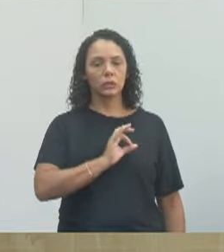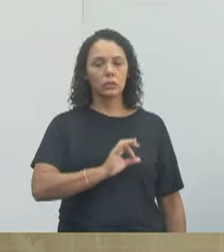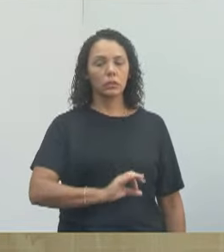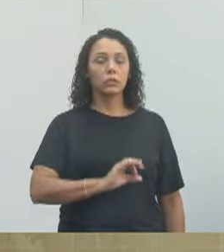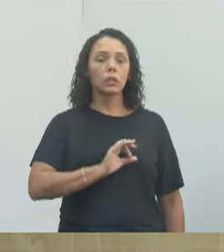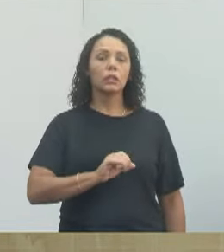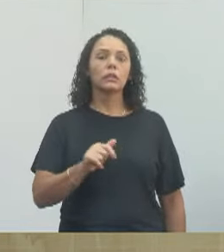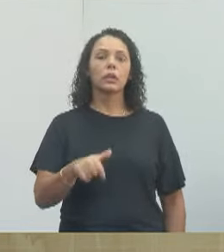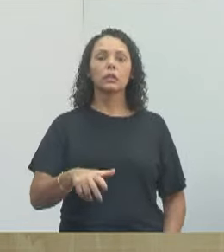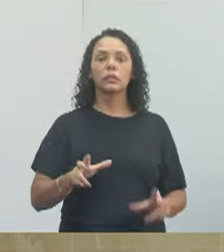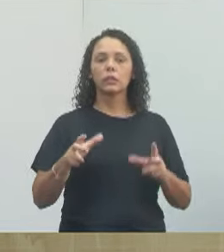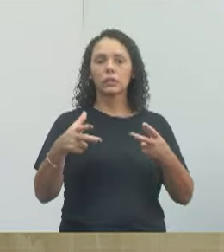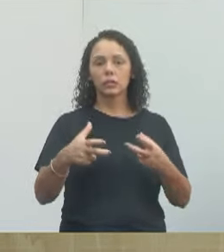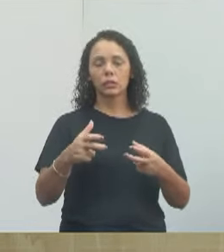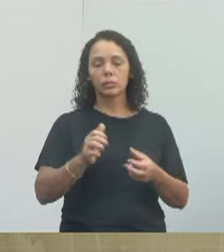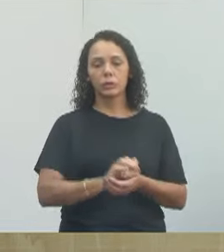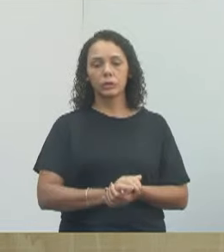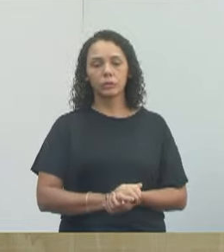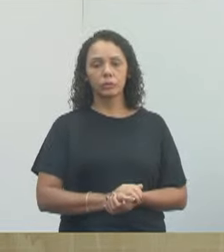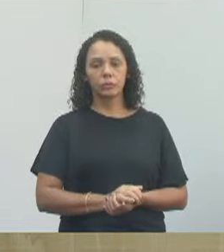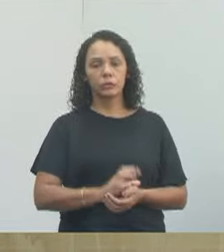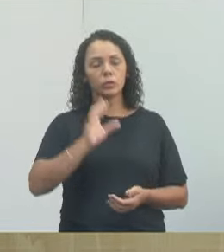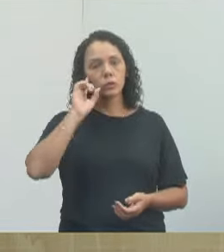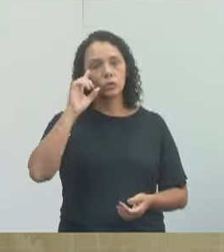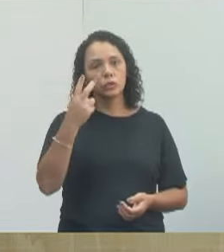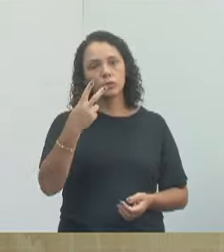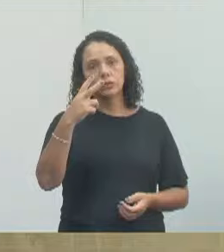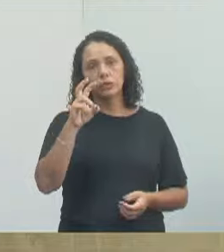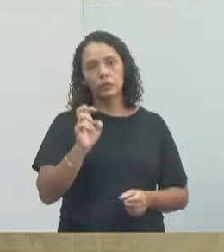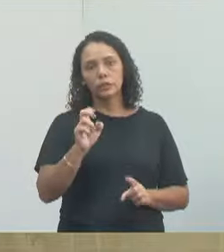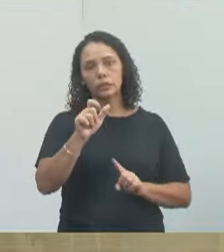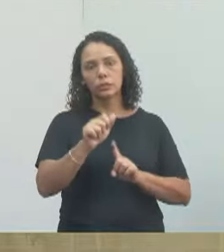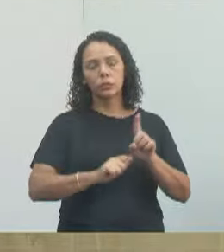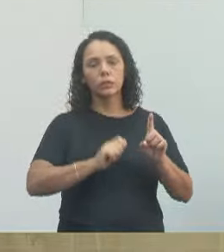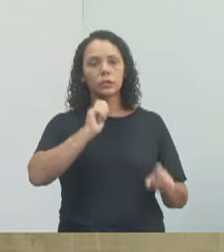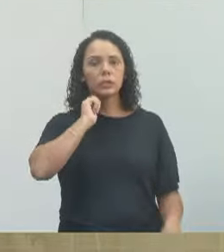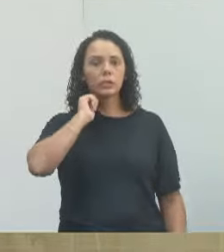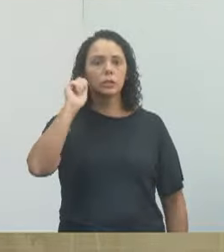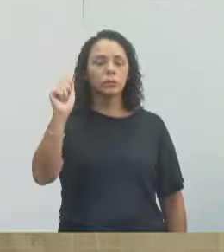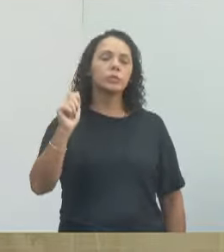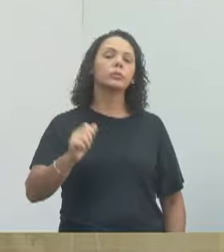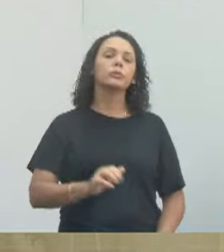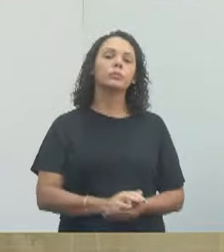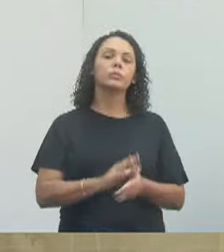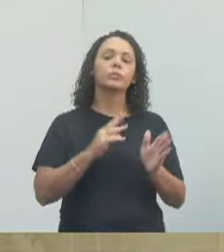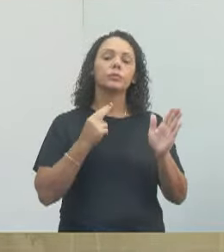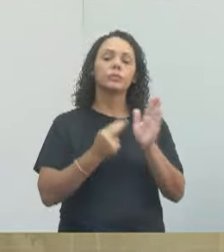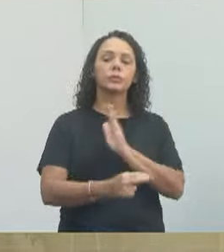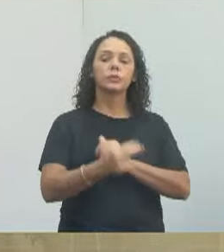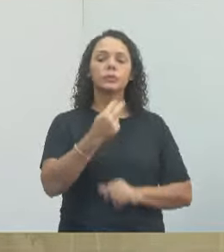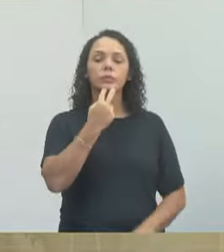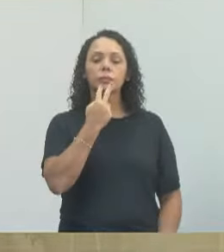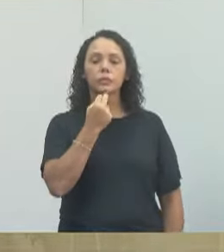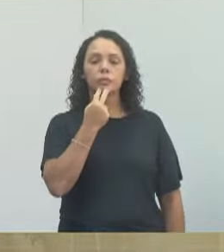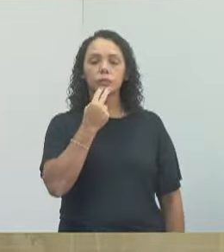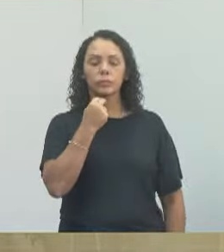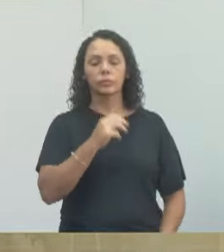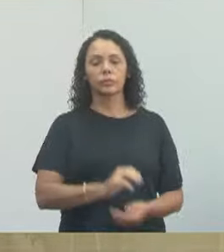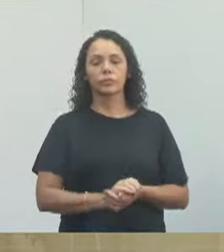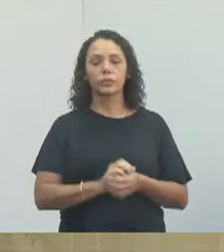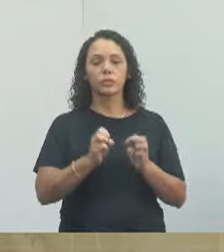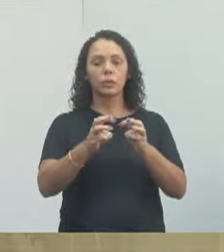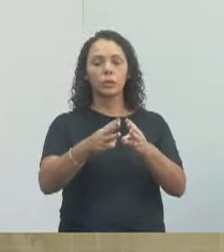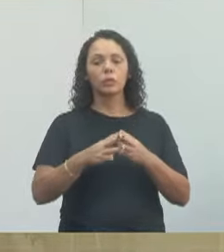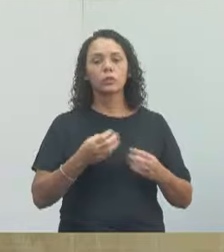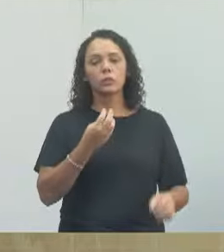nesta casa Legislativa em 25 de Abril do corrente autoria Valmir do Parque meua Moção